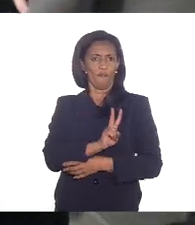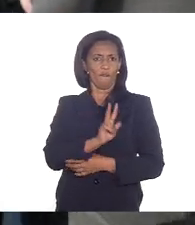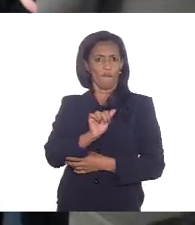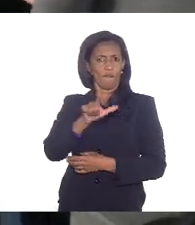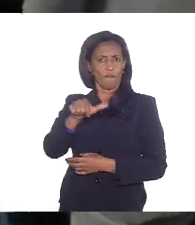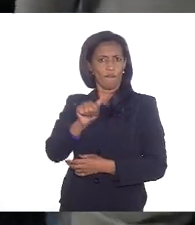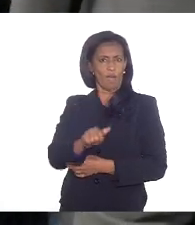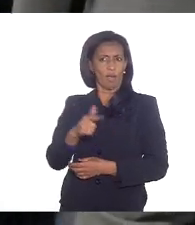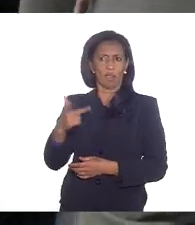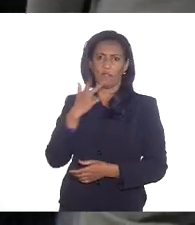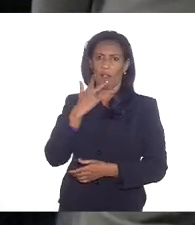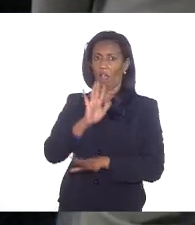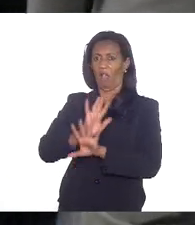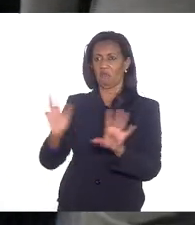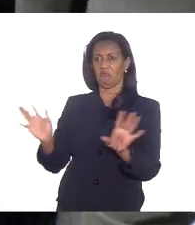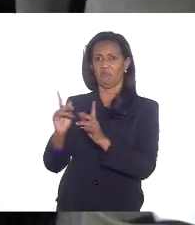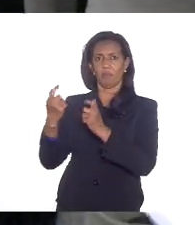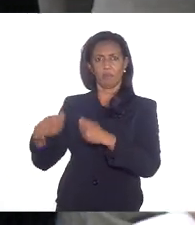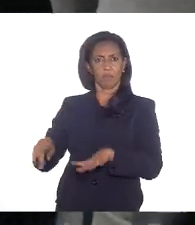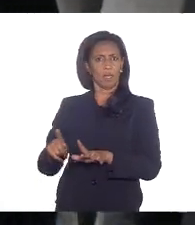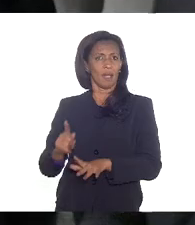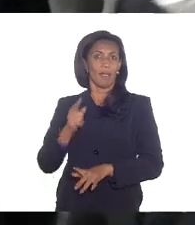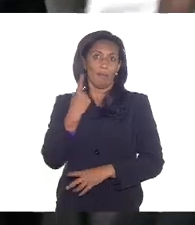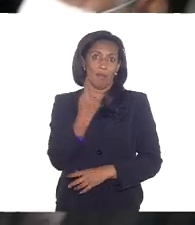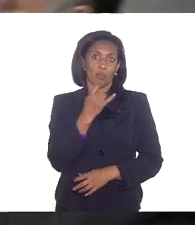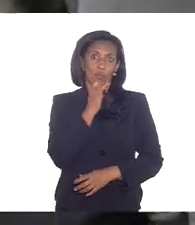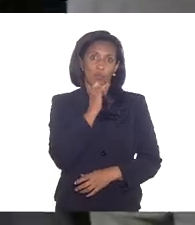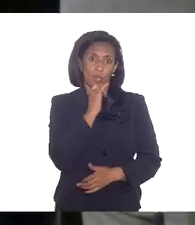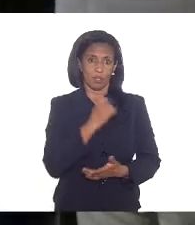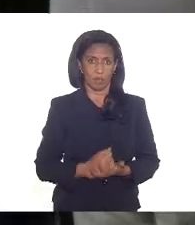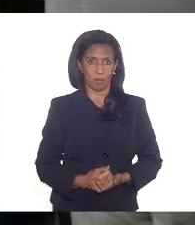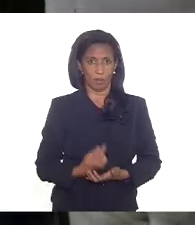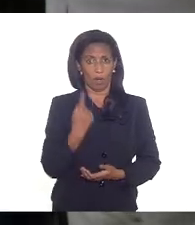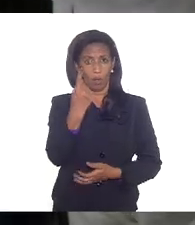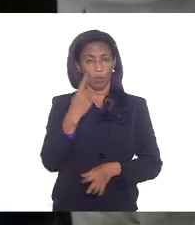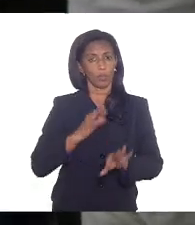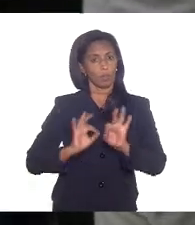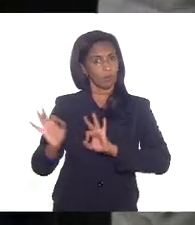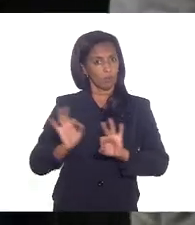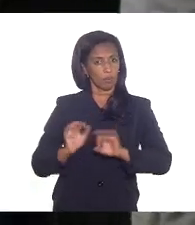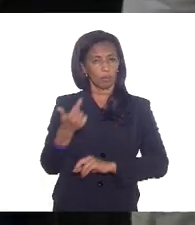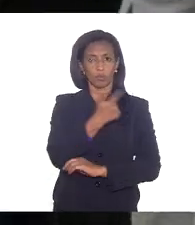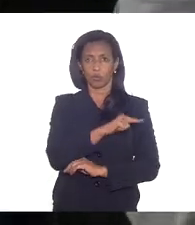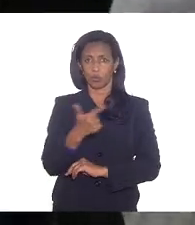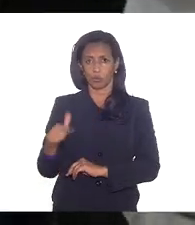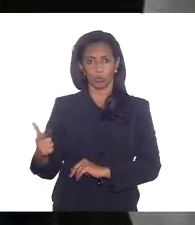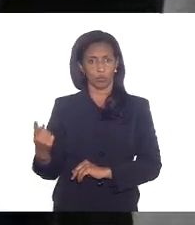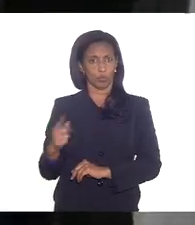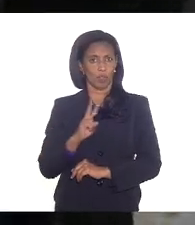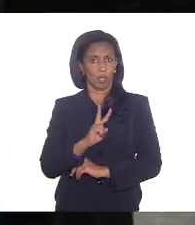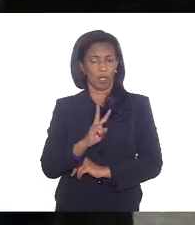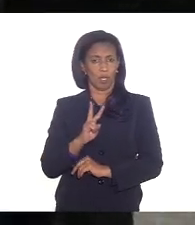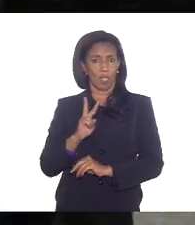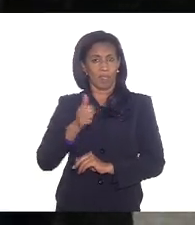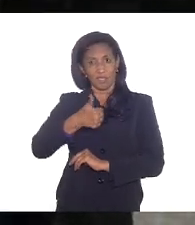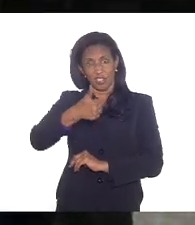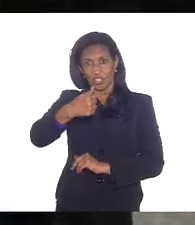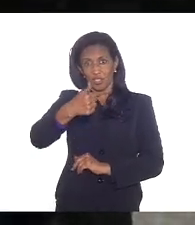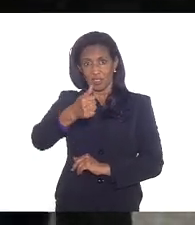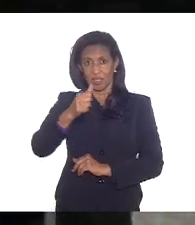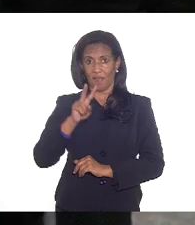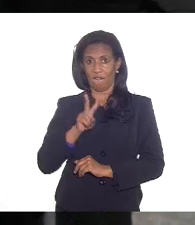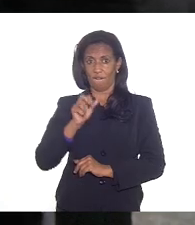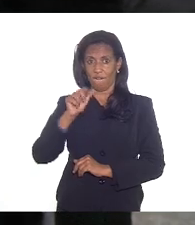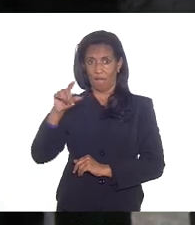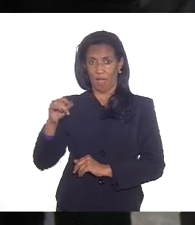que ele disse que não iria ocupar esse aqui é mais um exemplo a única forma de não ter essas variações 17